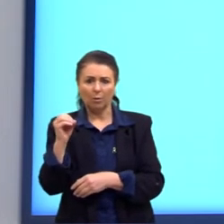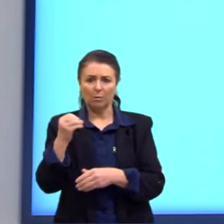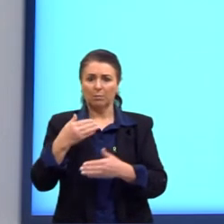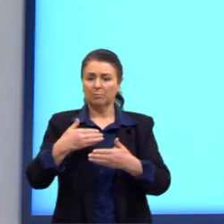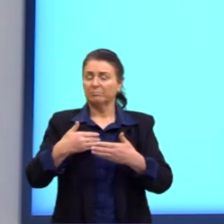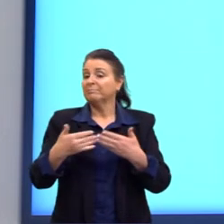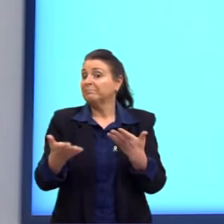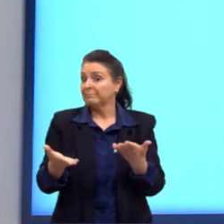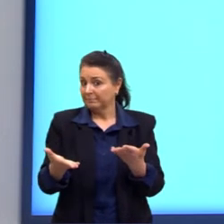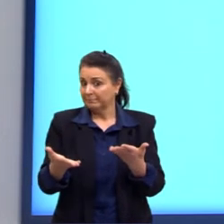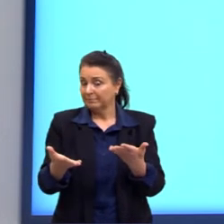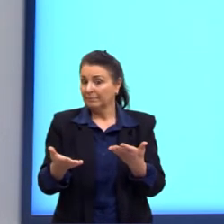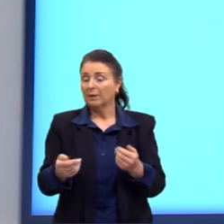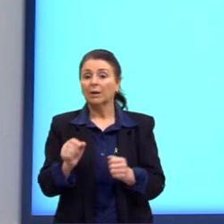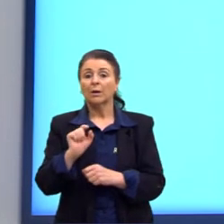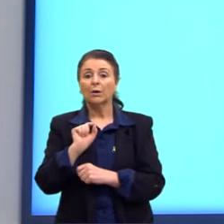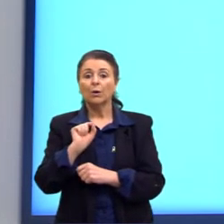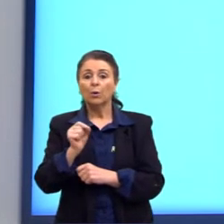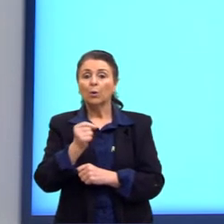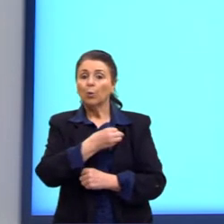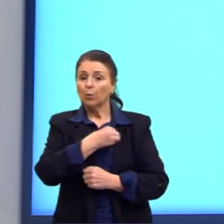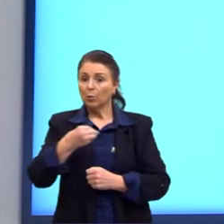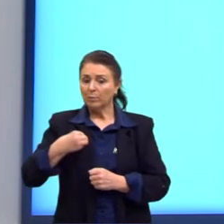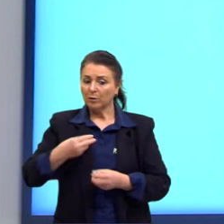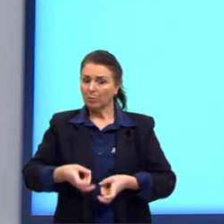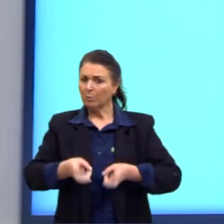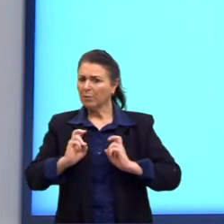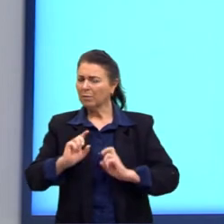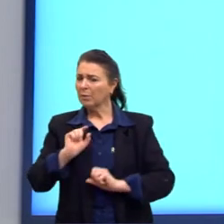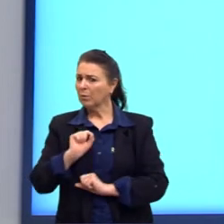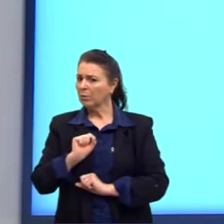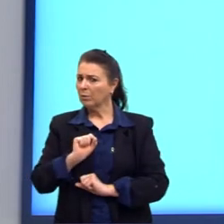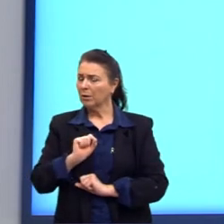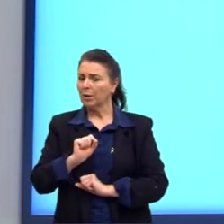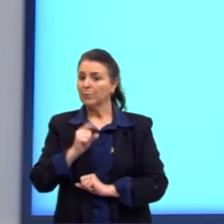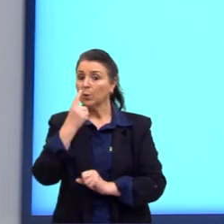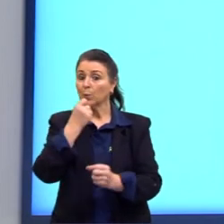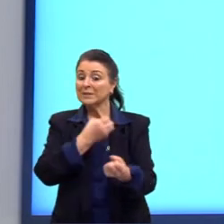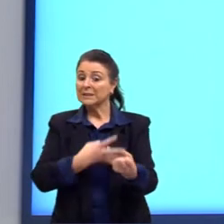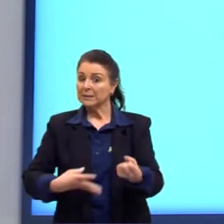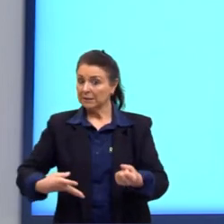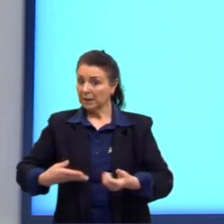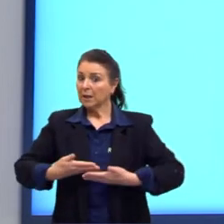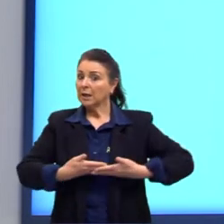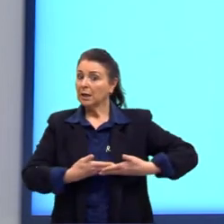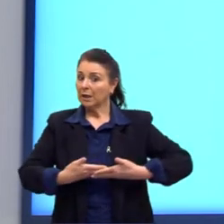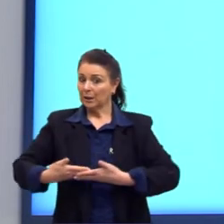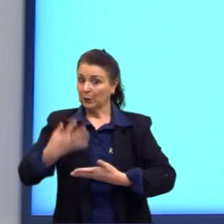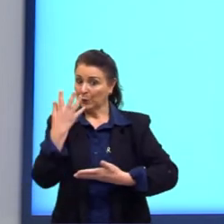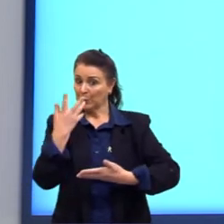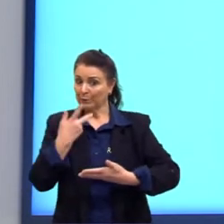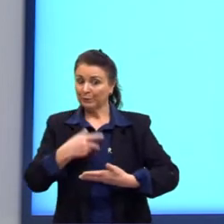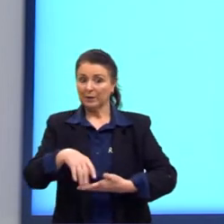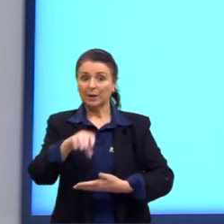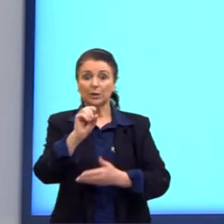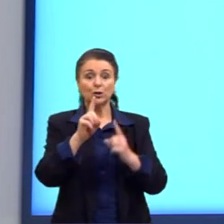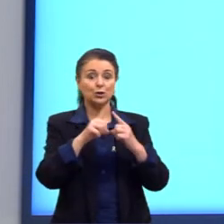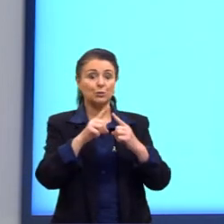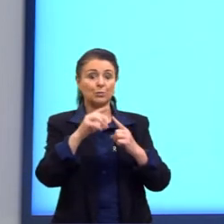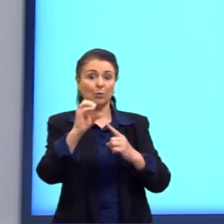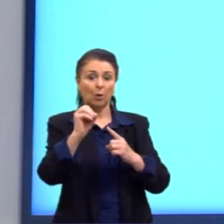tá então que que os médicos perceberam que o sangue da criança era do tipo o